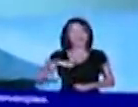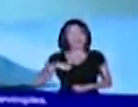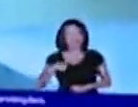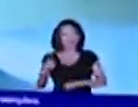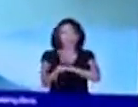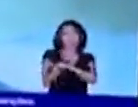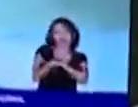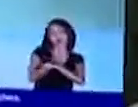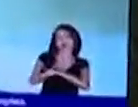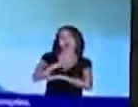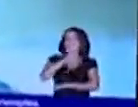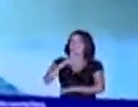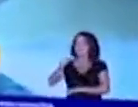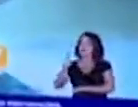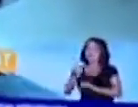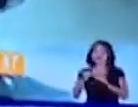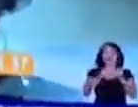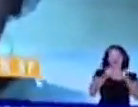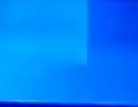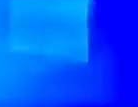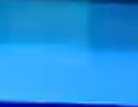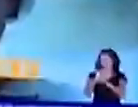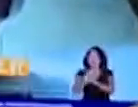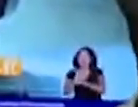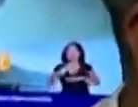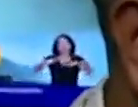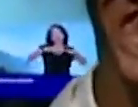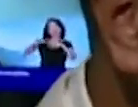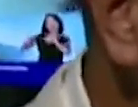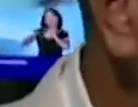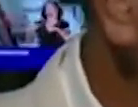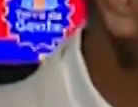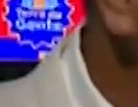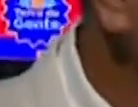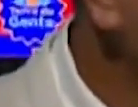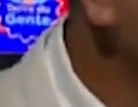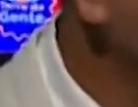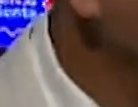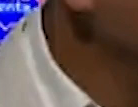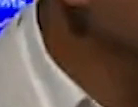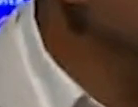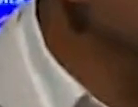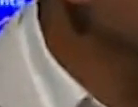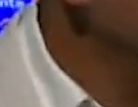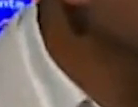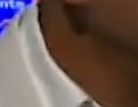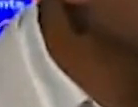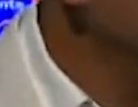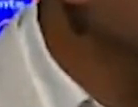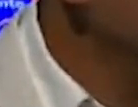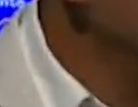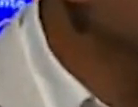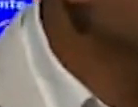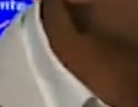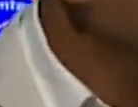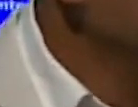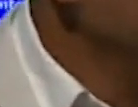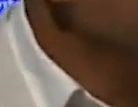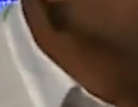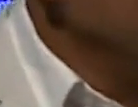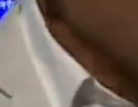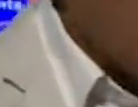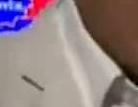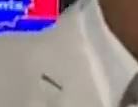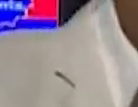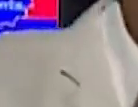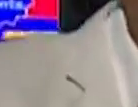a entrega também em outros bairros, né? Como é que esses moradores podem procurar a Codem? Quais são os documentos que devem ser